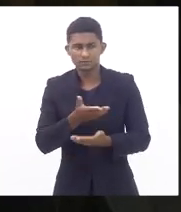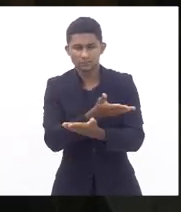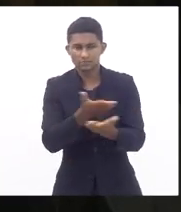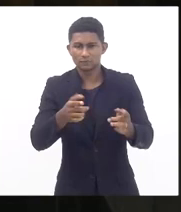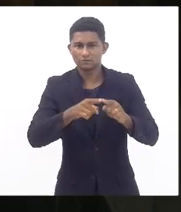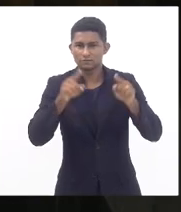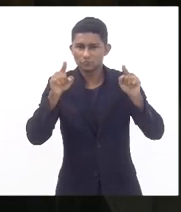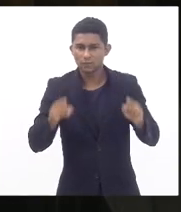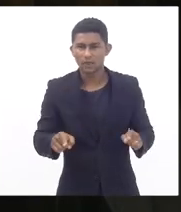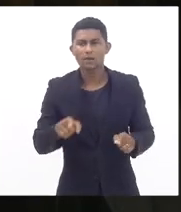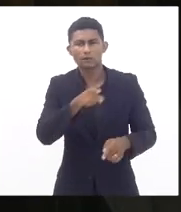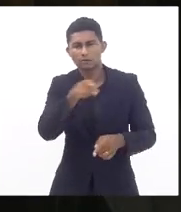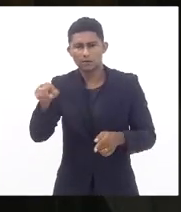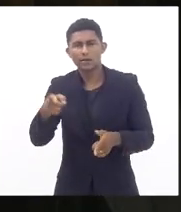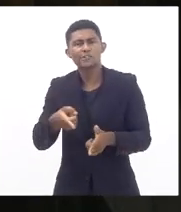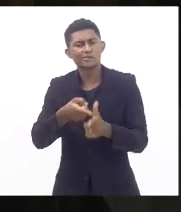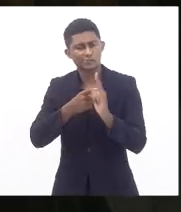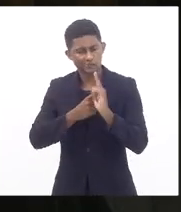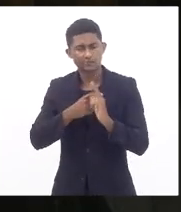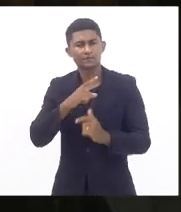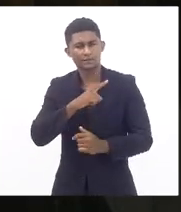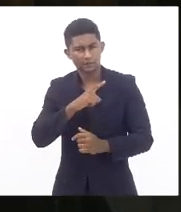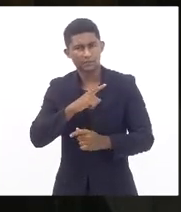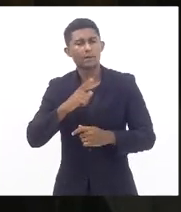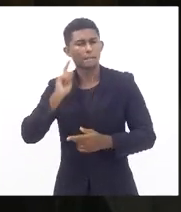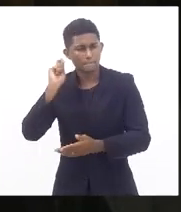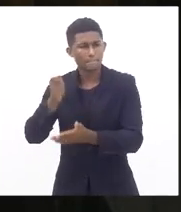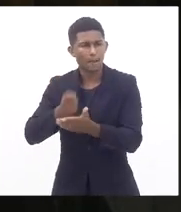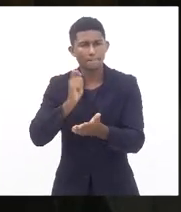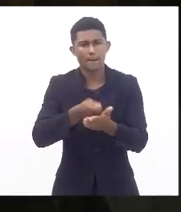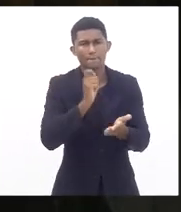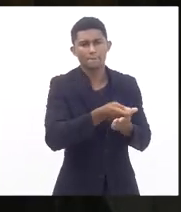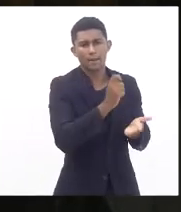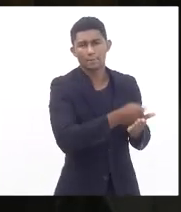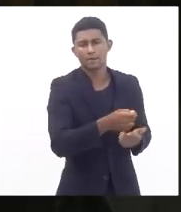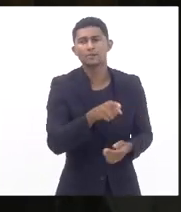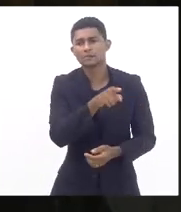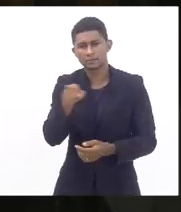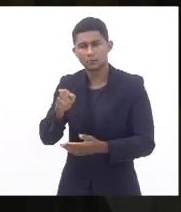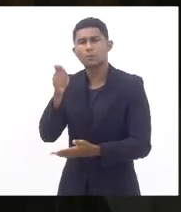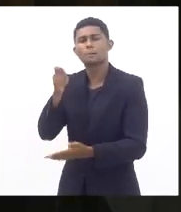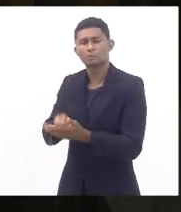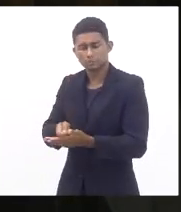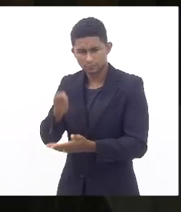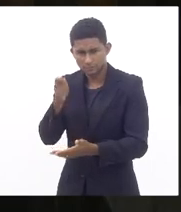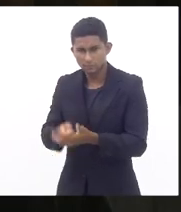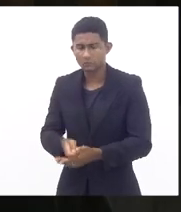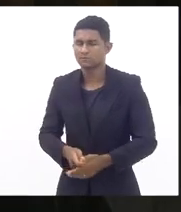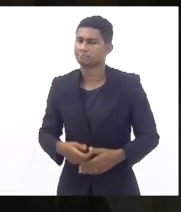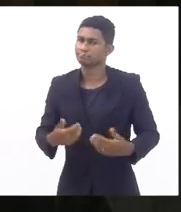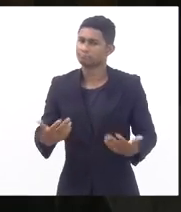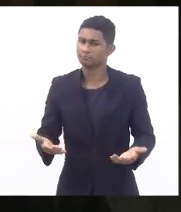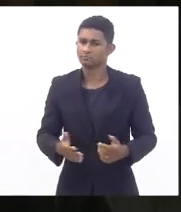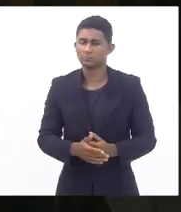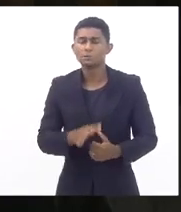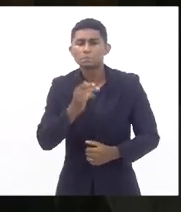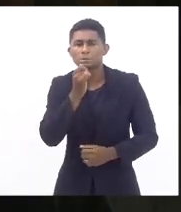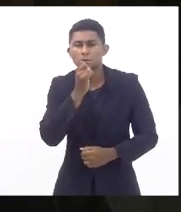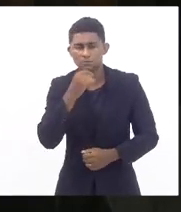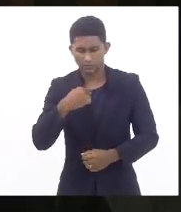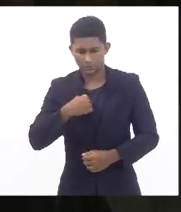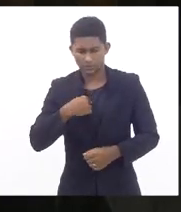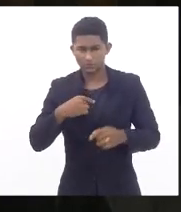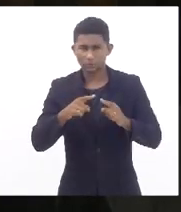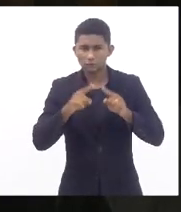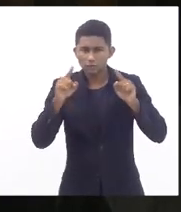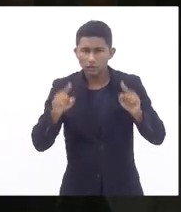servidores, e pagar é parte da sua obrigação, né? É um absurdo se eu tenho um funcionário,